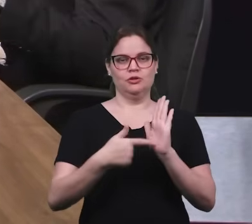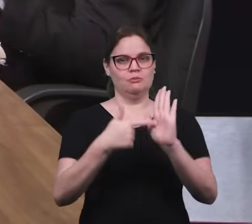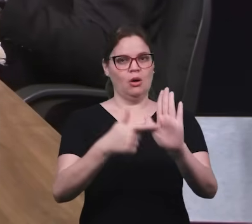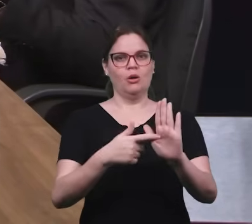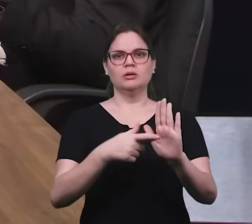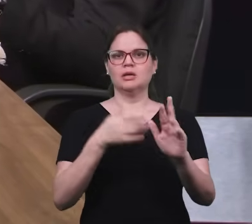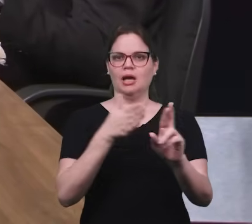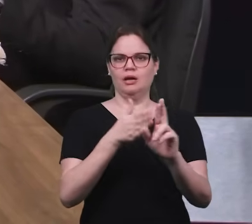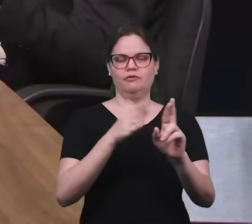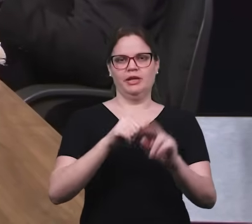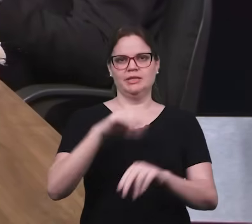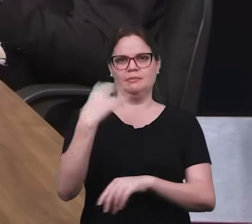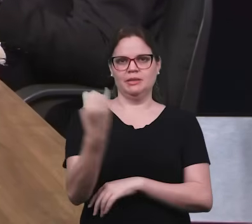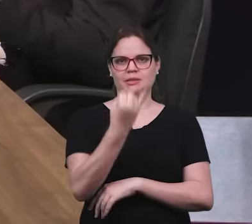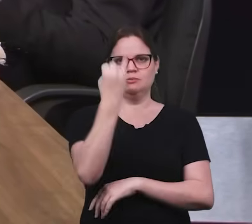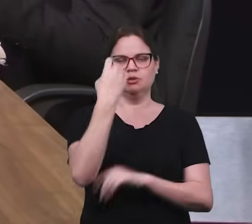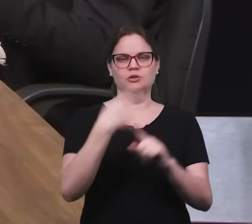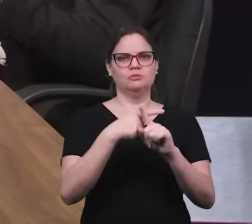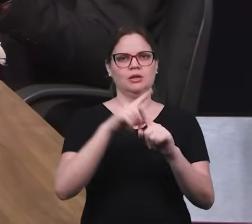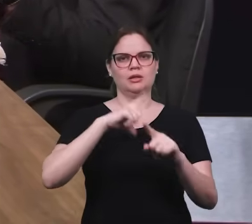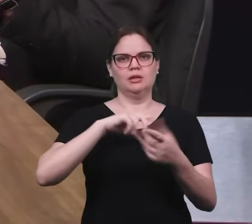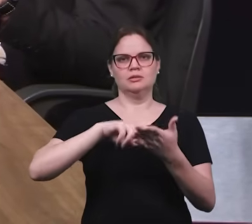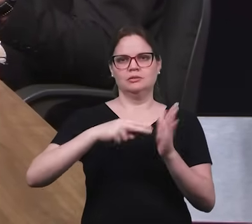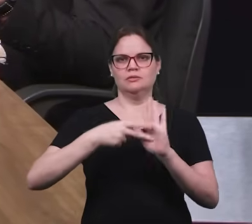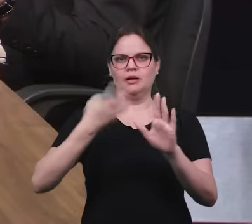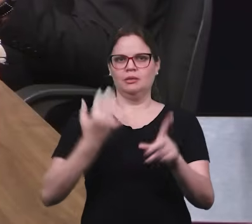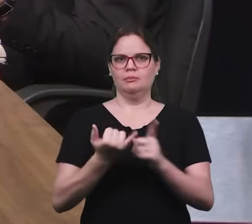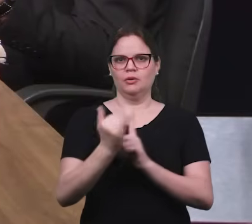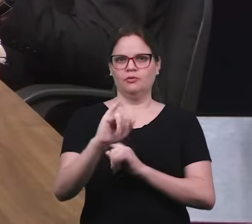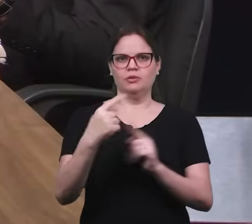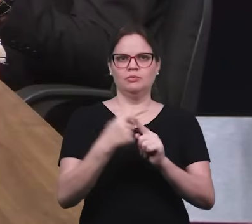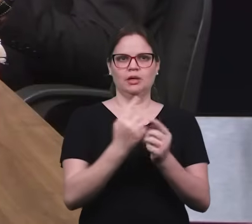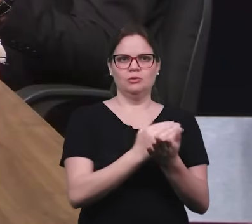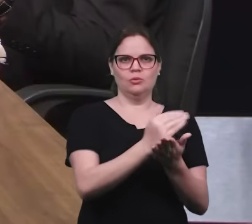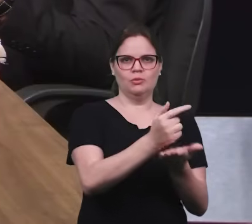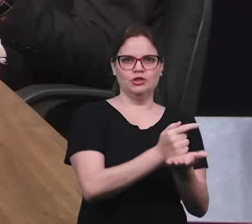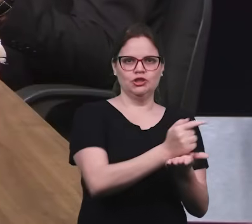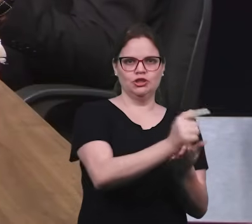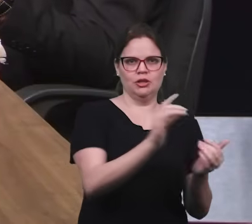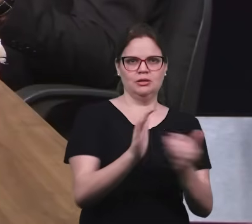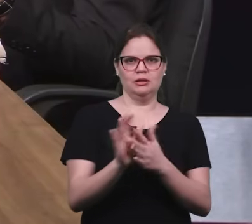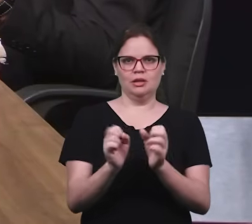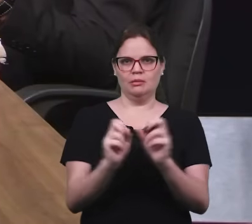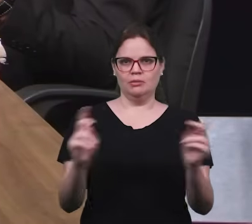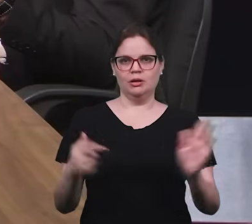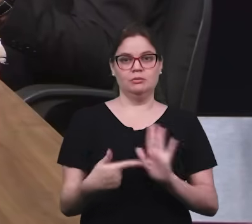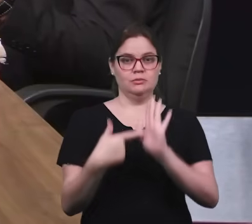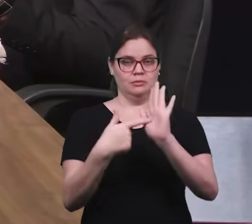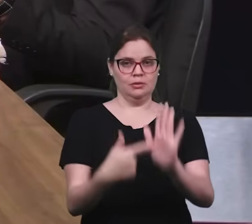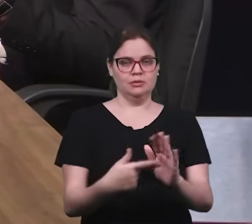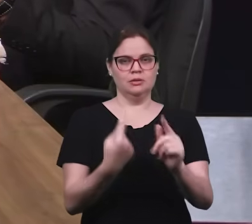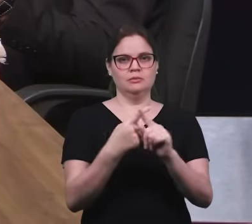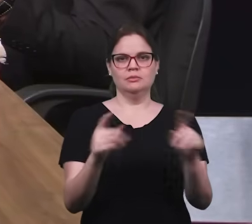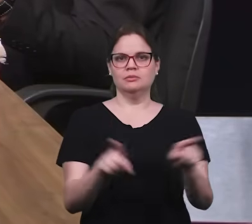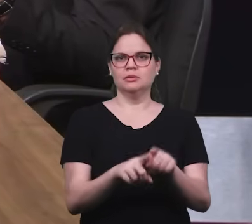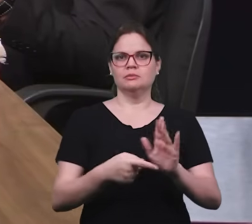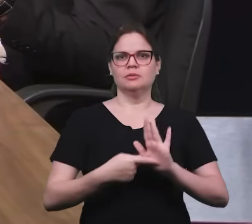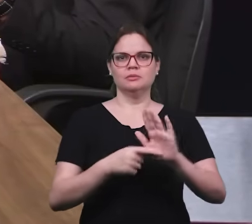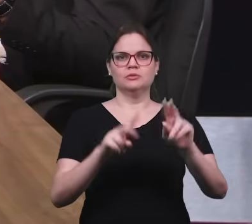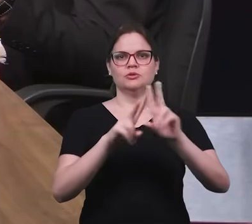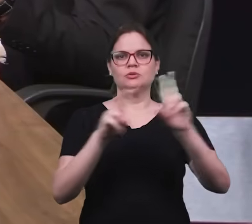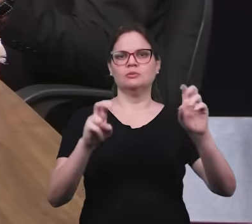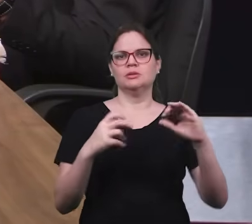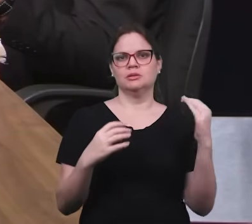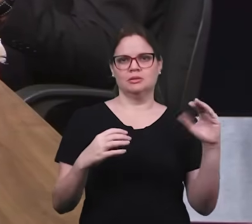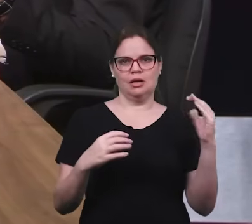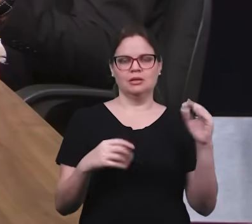desse aspecto profético para a vida do homem, que vai desde a criação. E, de uma certa forma, trouxemos aqui também um pouco dessa